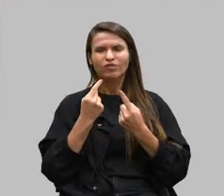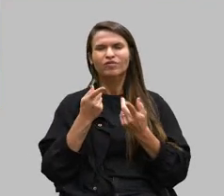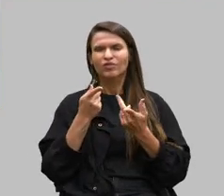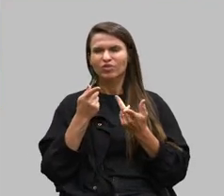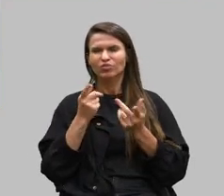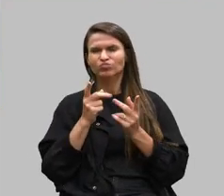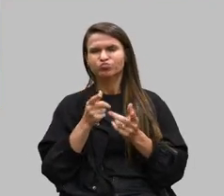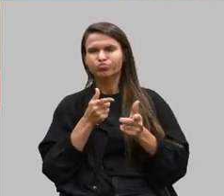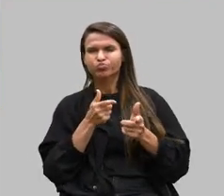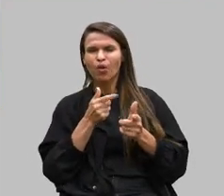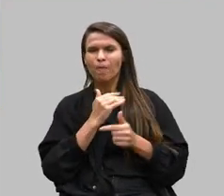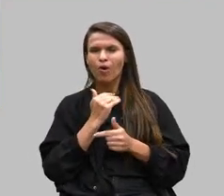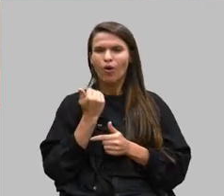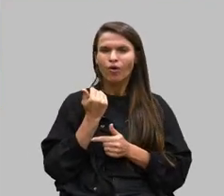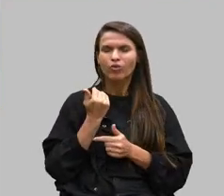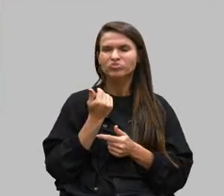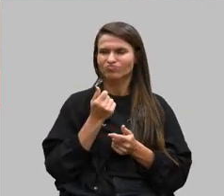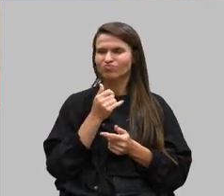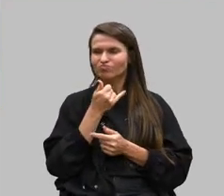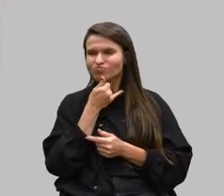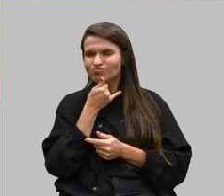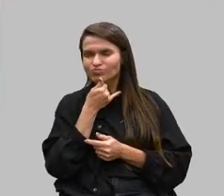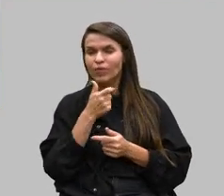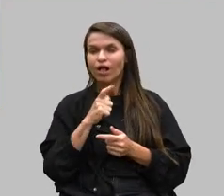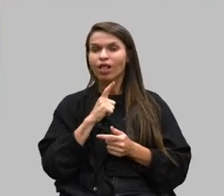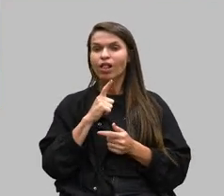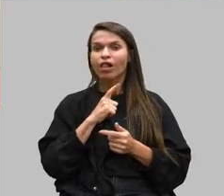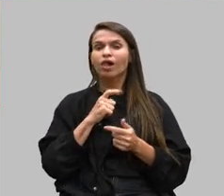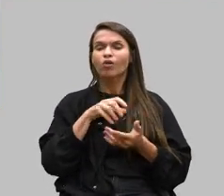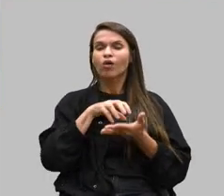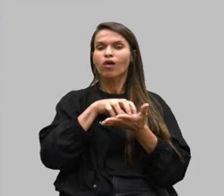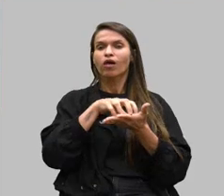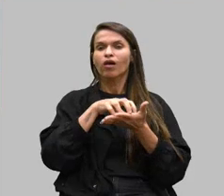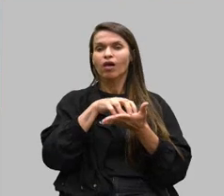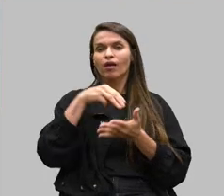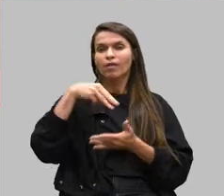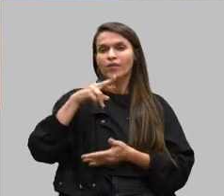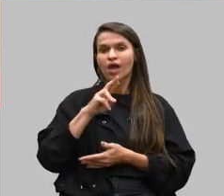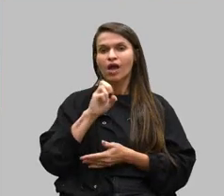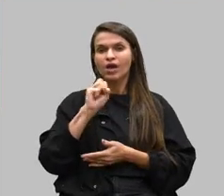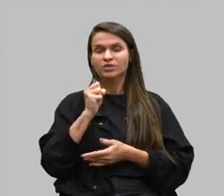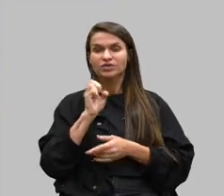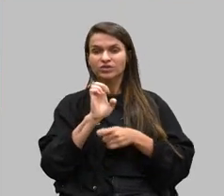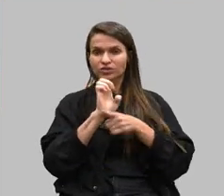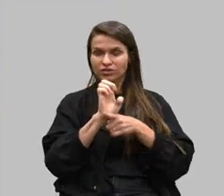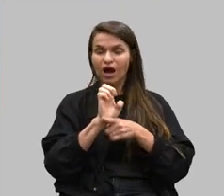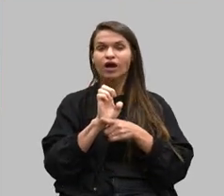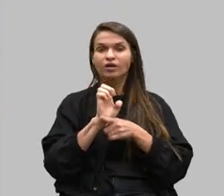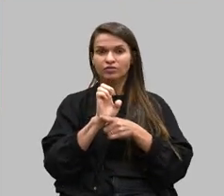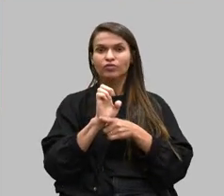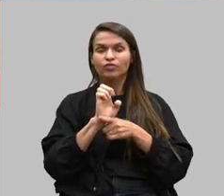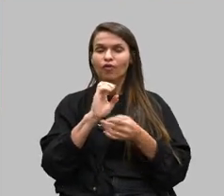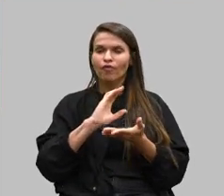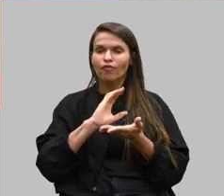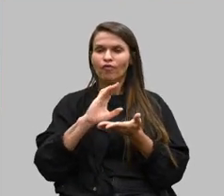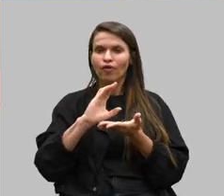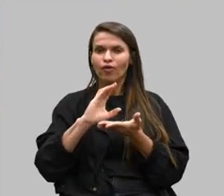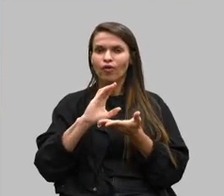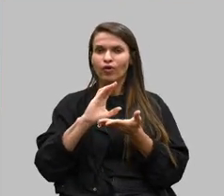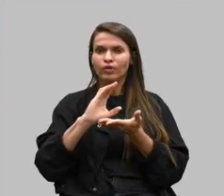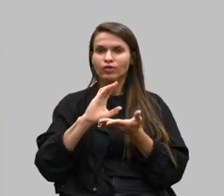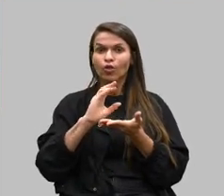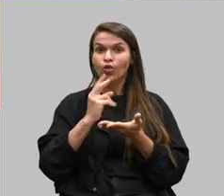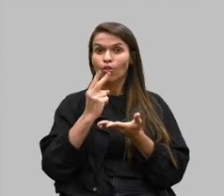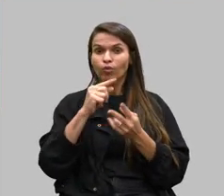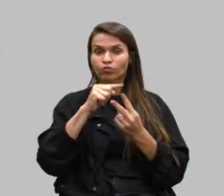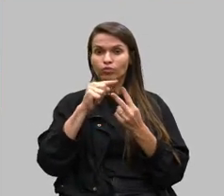sabemos que nós temos um contrato de concessão de transporte público entre mrss e estado aonde foi destinado dois pares de viagem